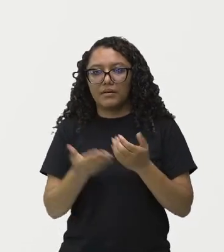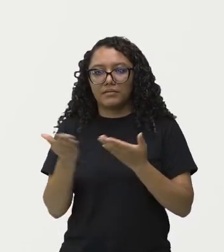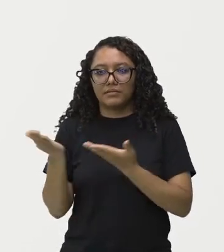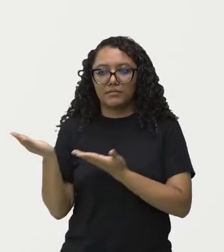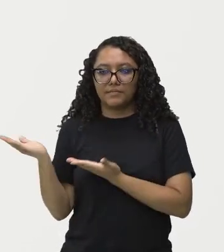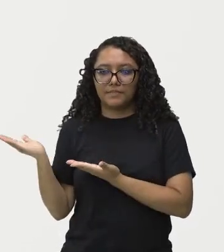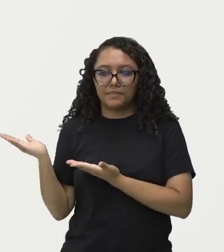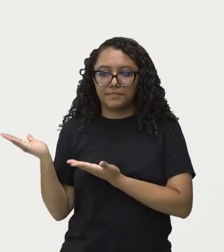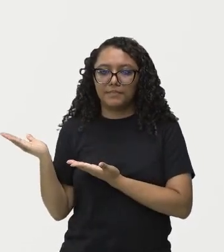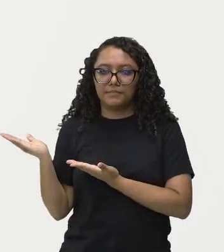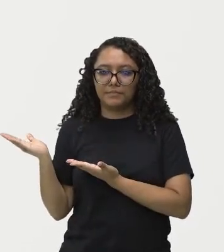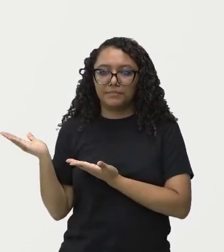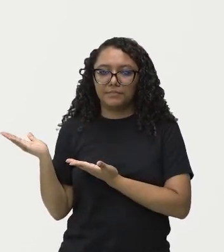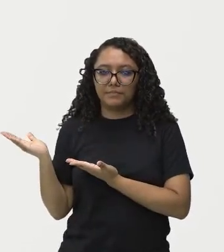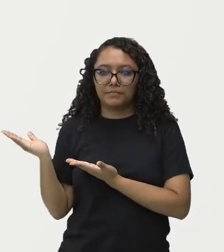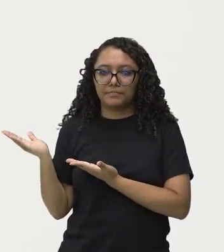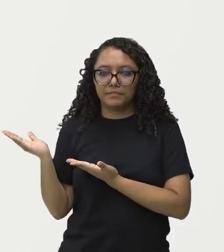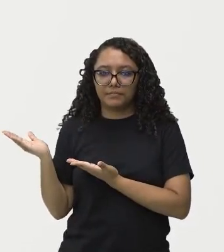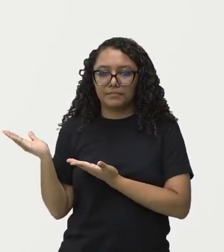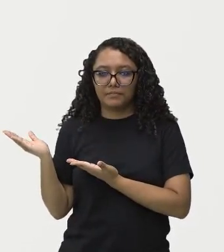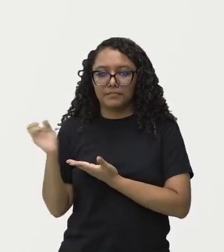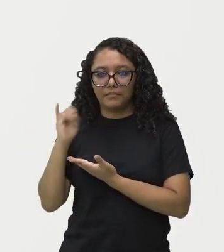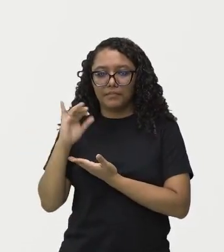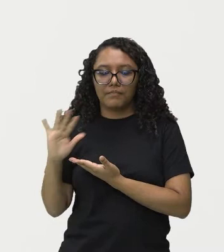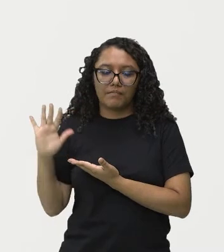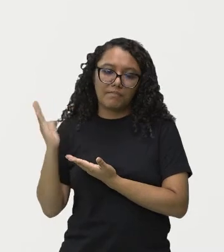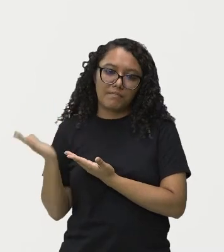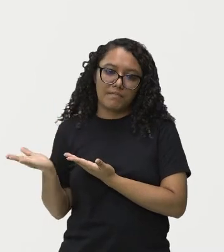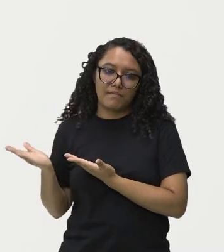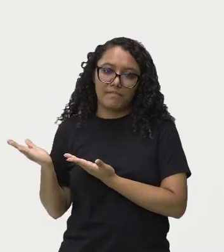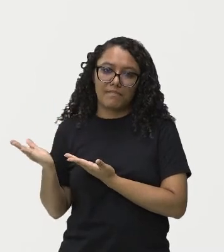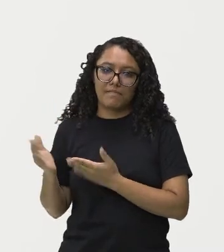a seguir. Então, considere um cilindro de altura H